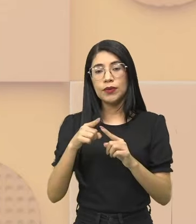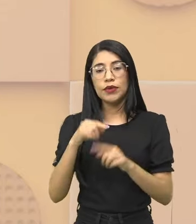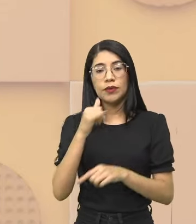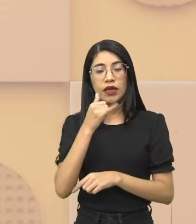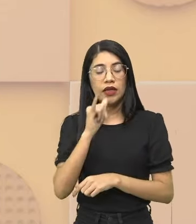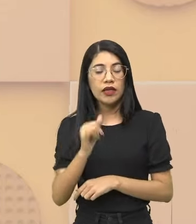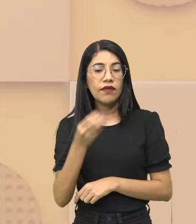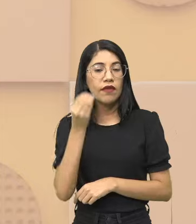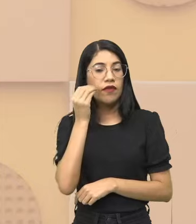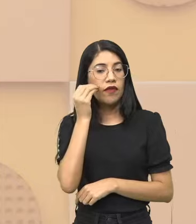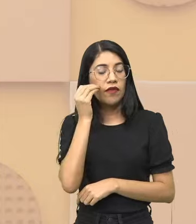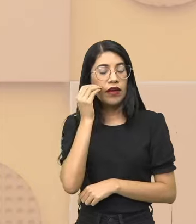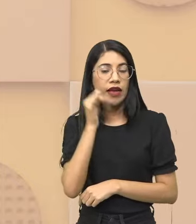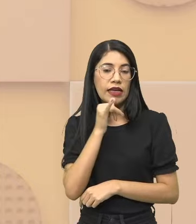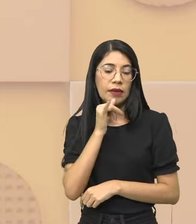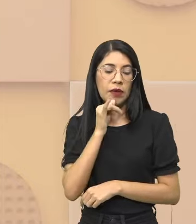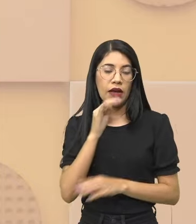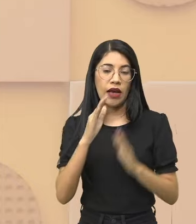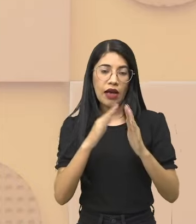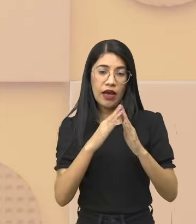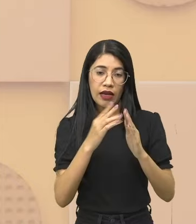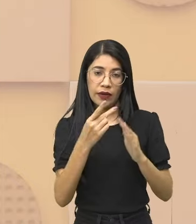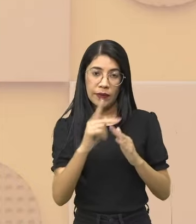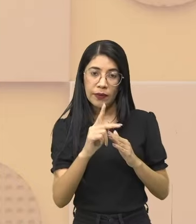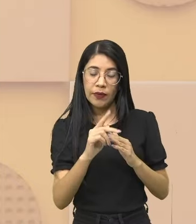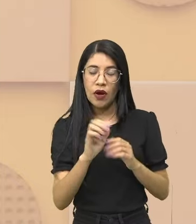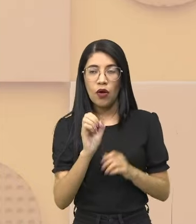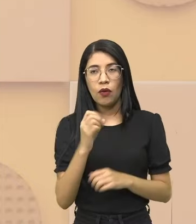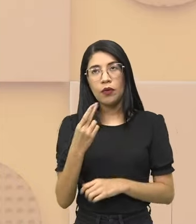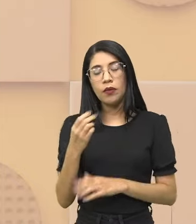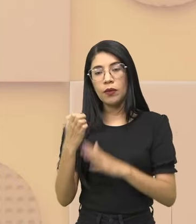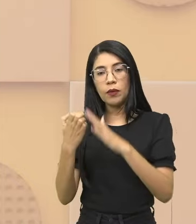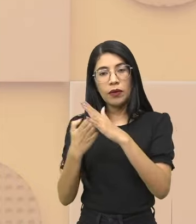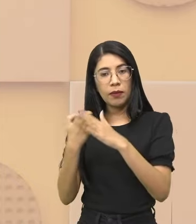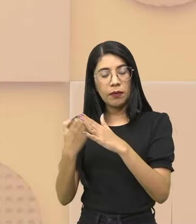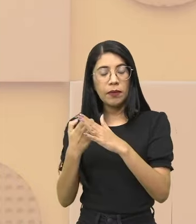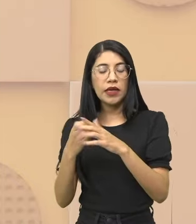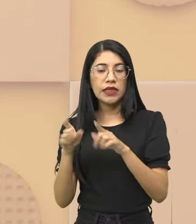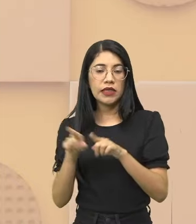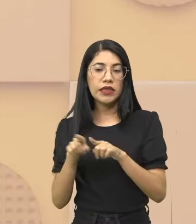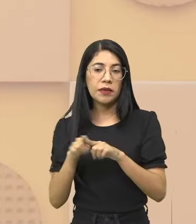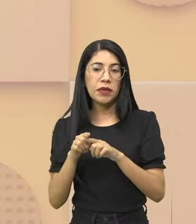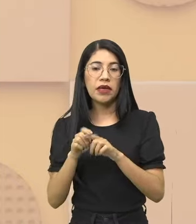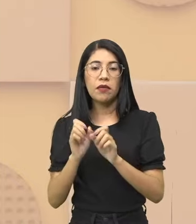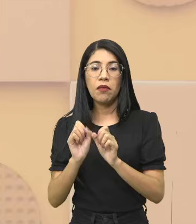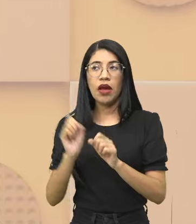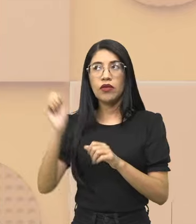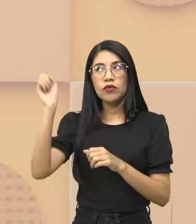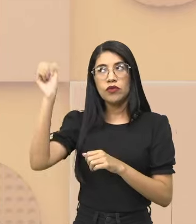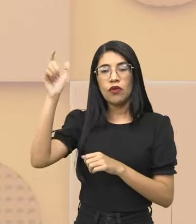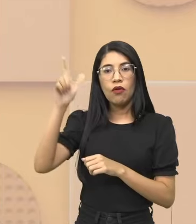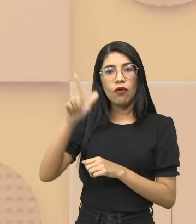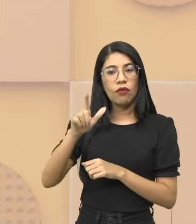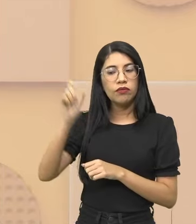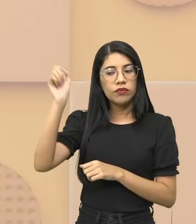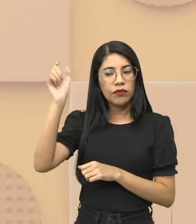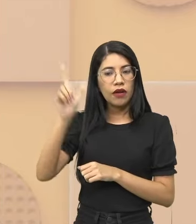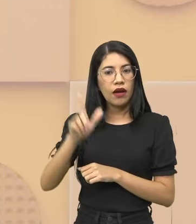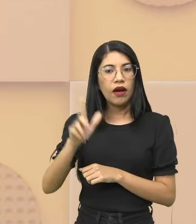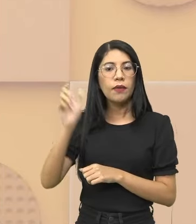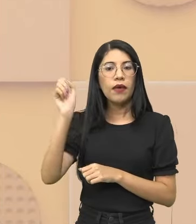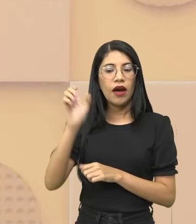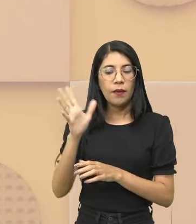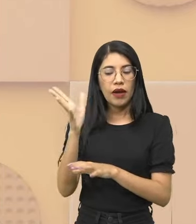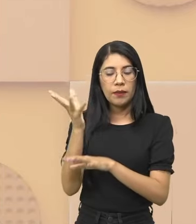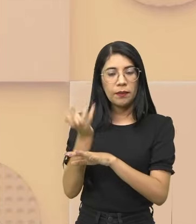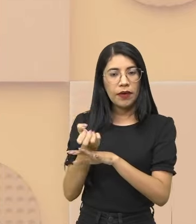Verificar se ali, por exemplo, a sua casa ou então aquela empresa, ela vai receber essa radiação solar que vai